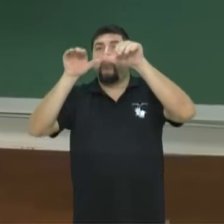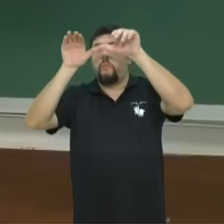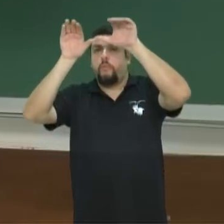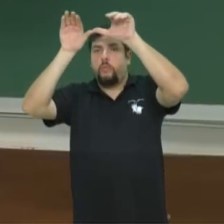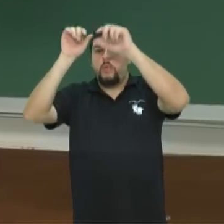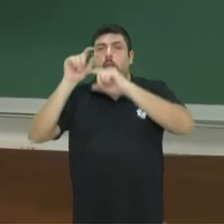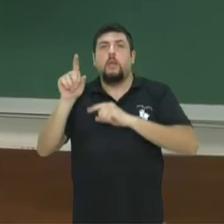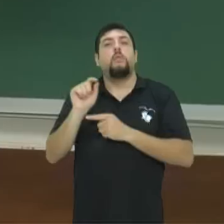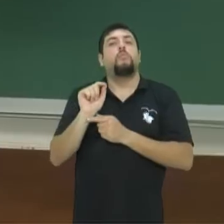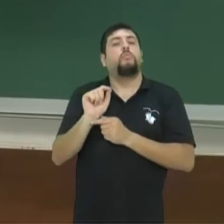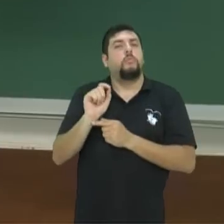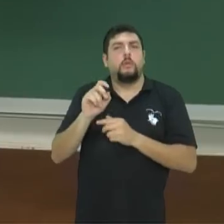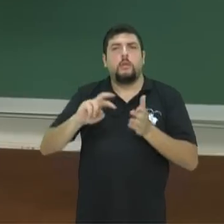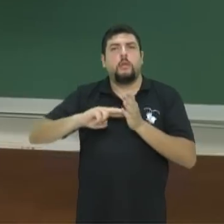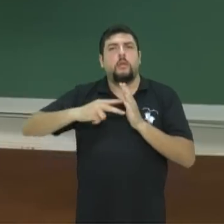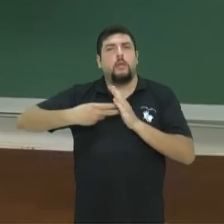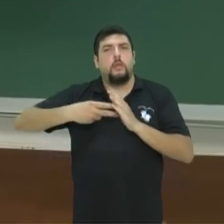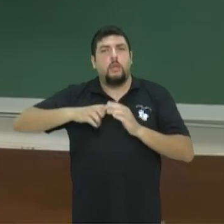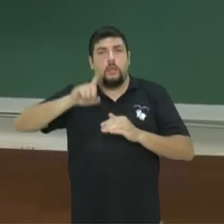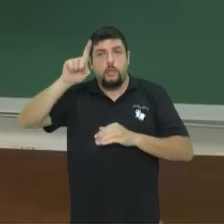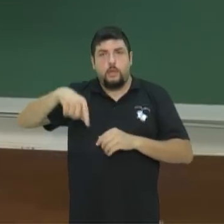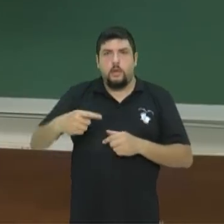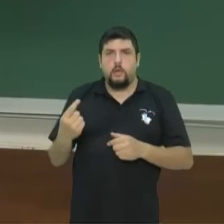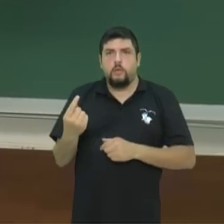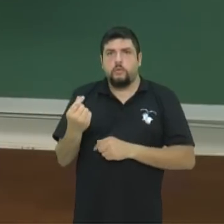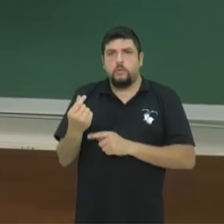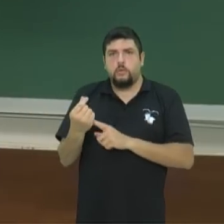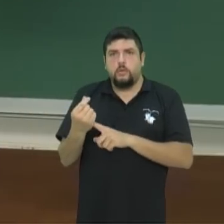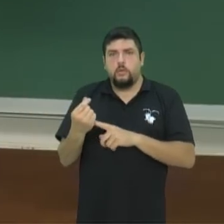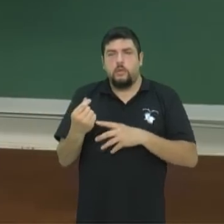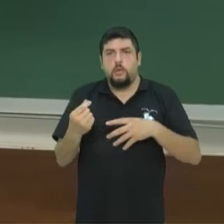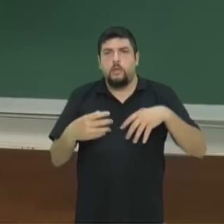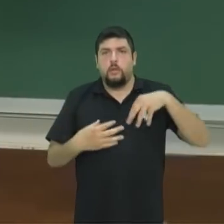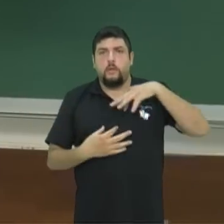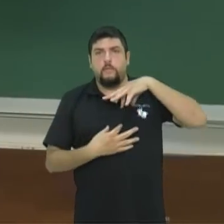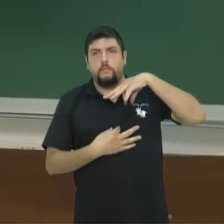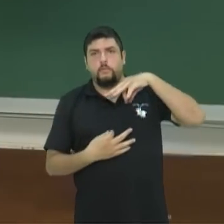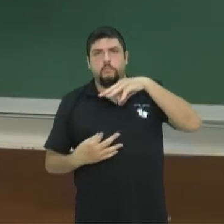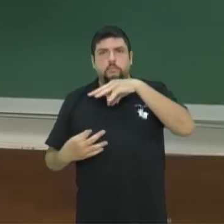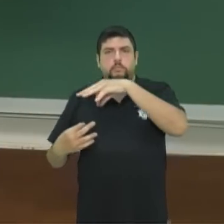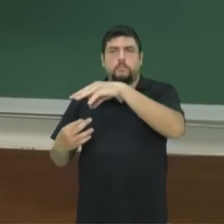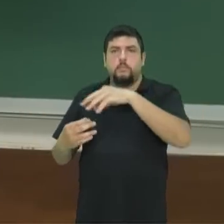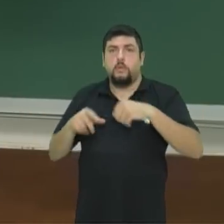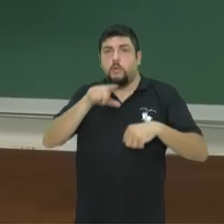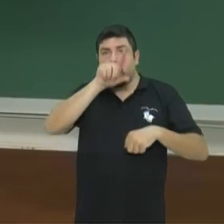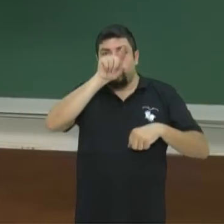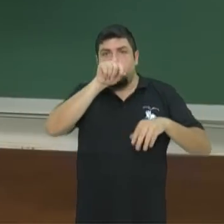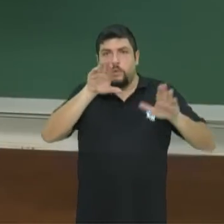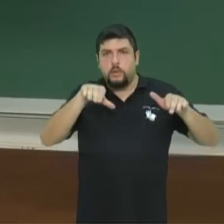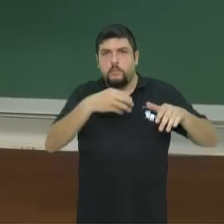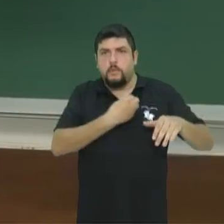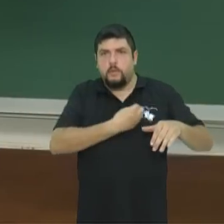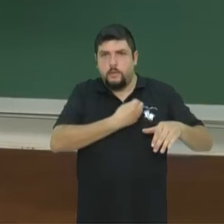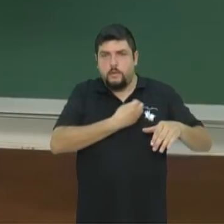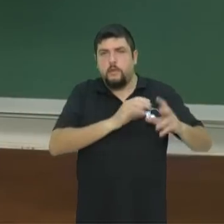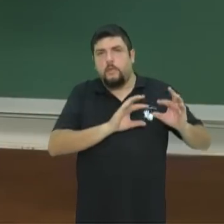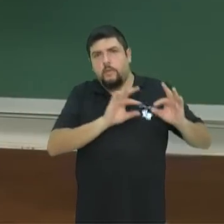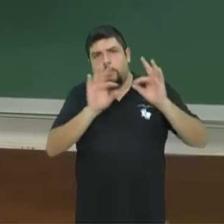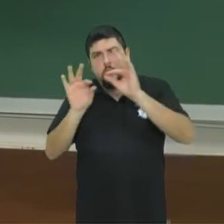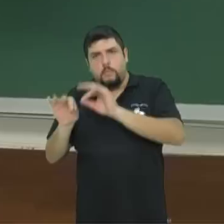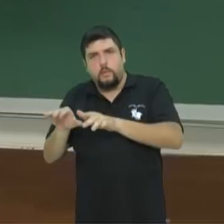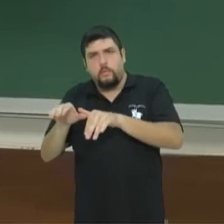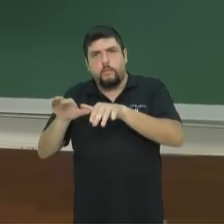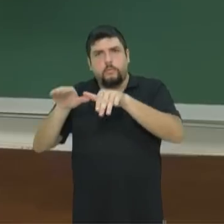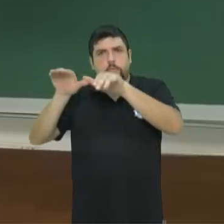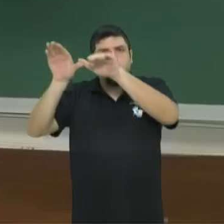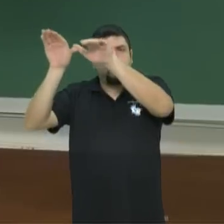né? E ele acabou sendo apresentado no formato de um pássaro, né? Então ele sai voando e